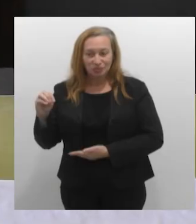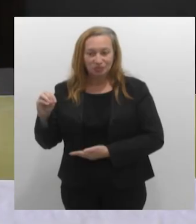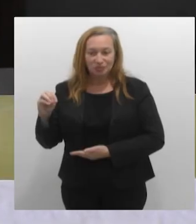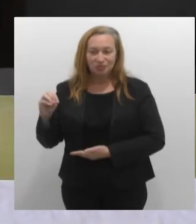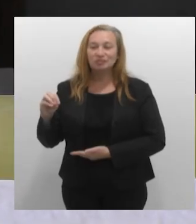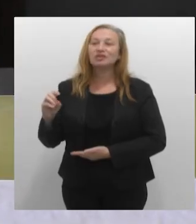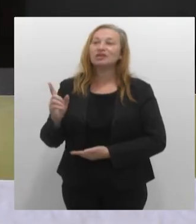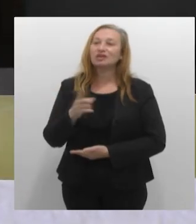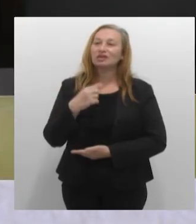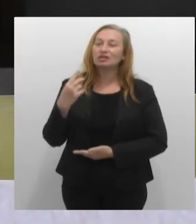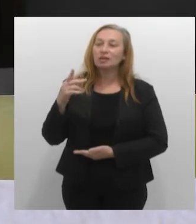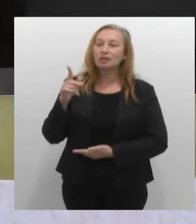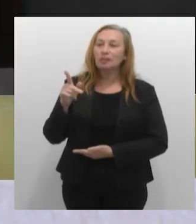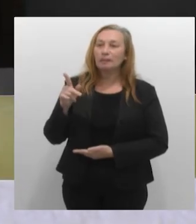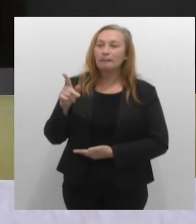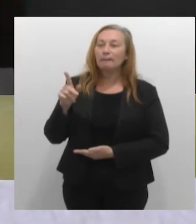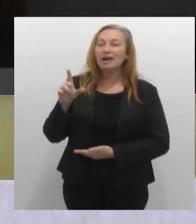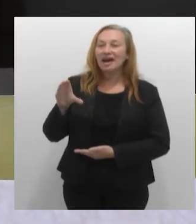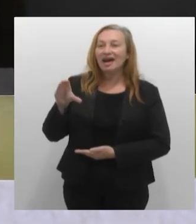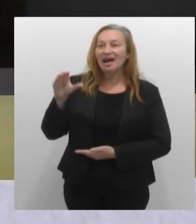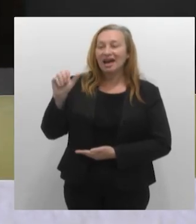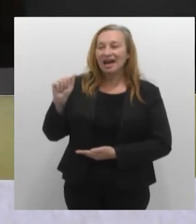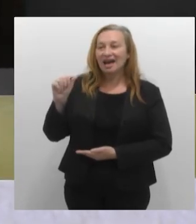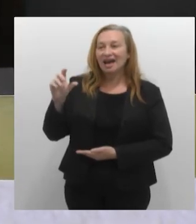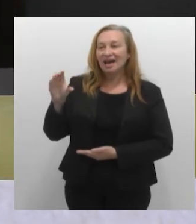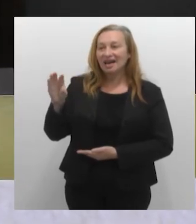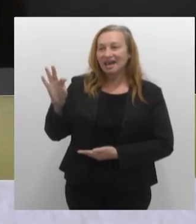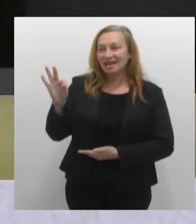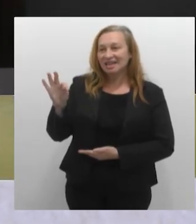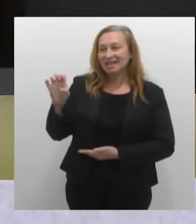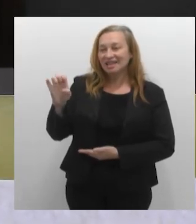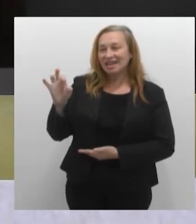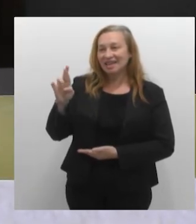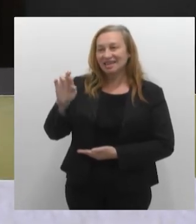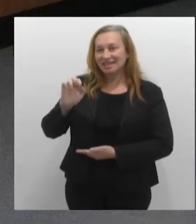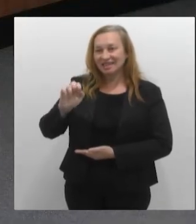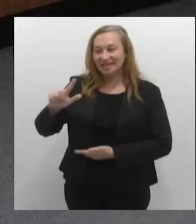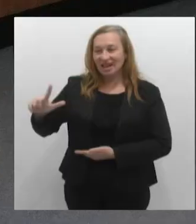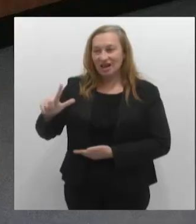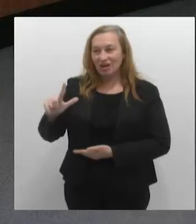da nossa pastoral, da nossa catedral, a mãe da